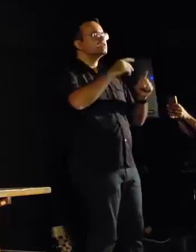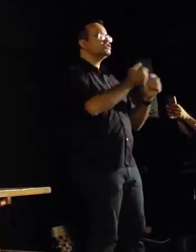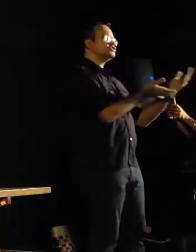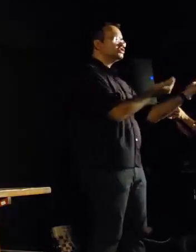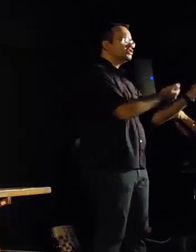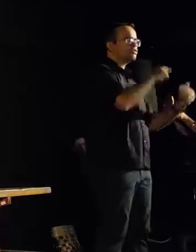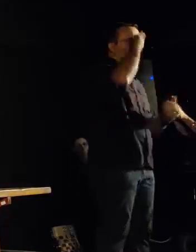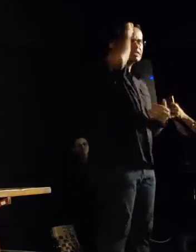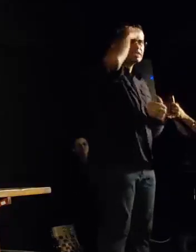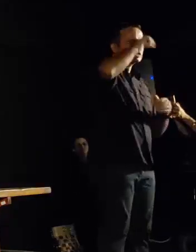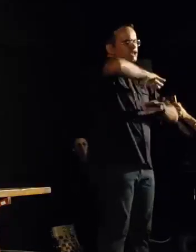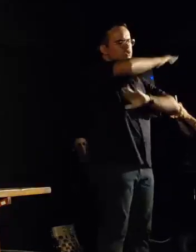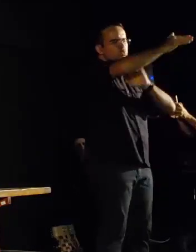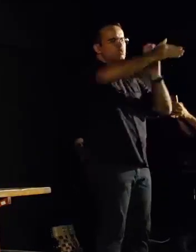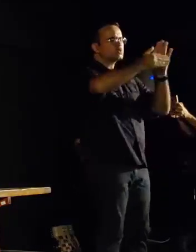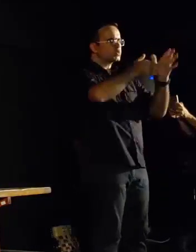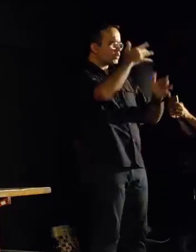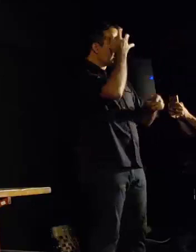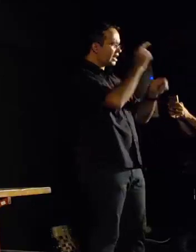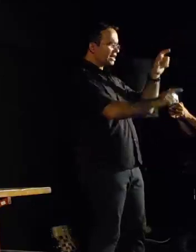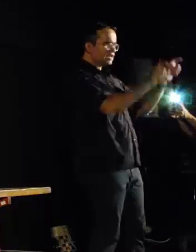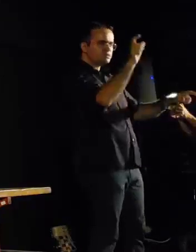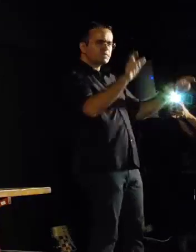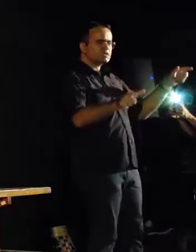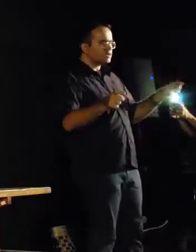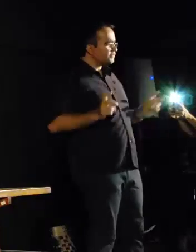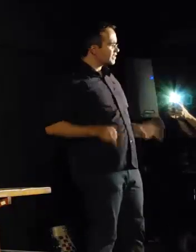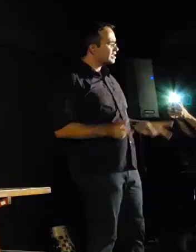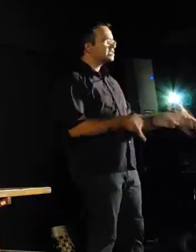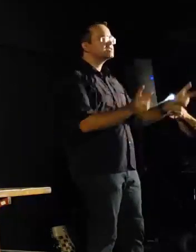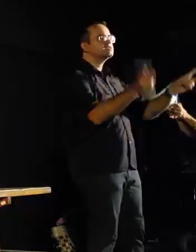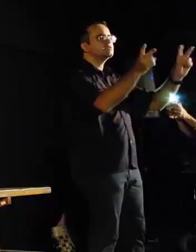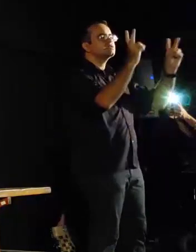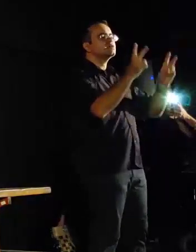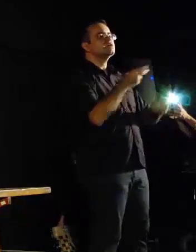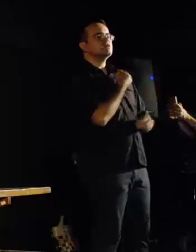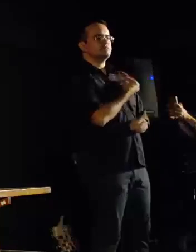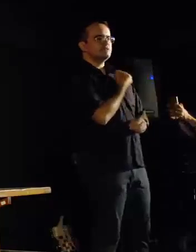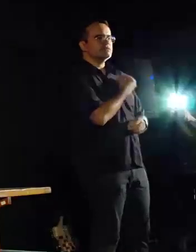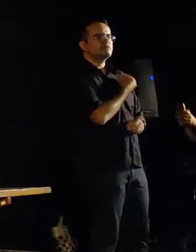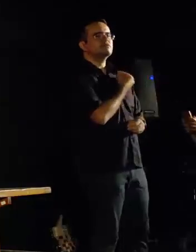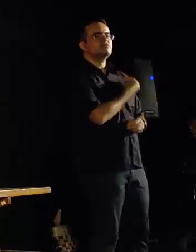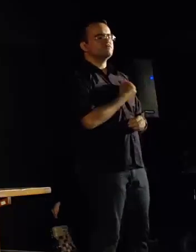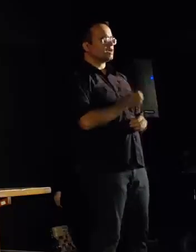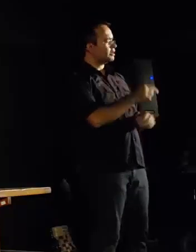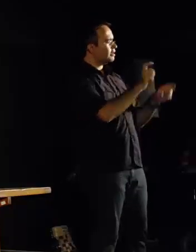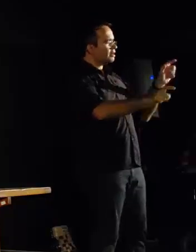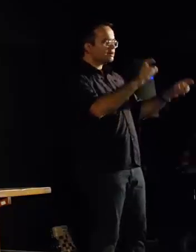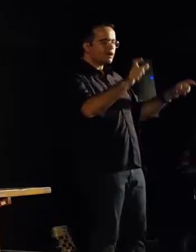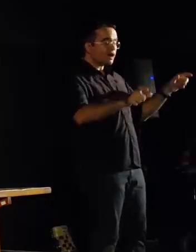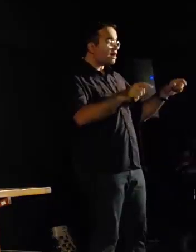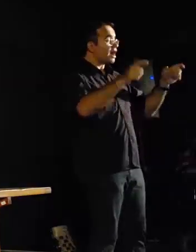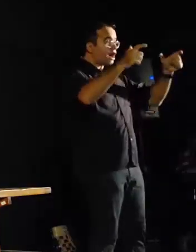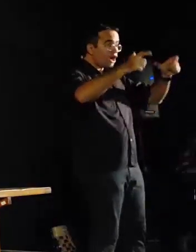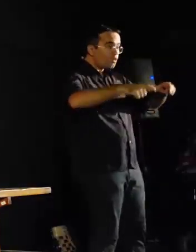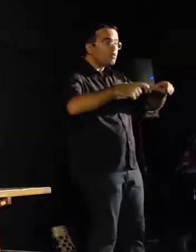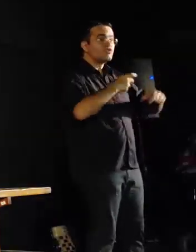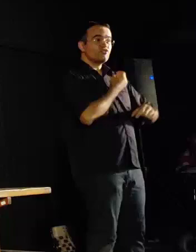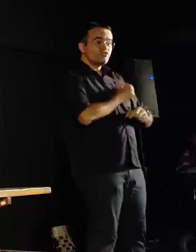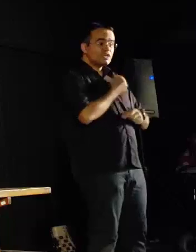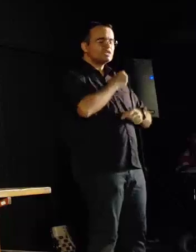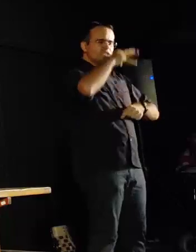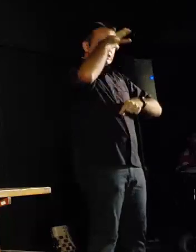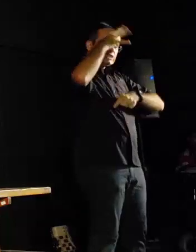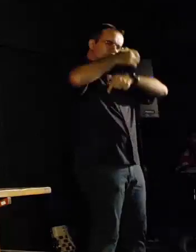negras, todos estes modos de vida que sempre constituíram formas de existir e formas de ser, onde a vida sempre